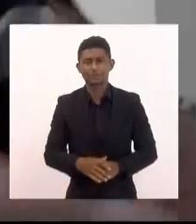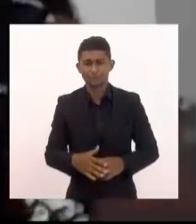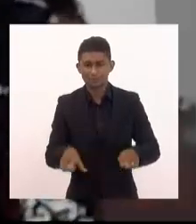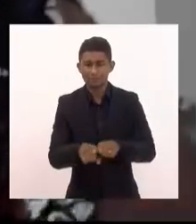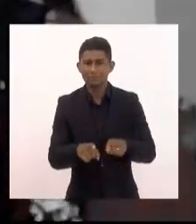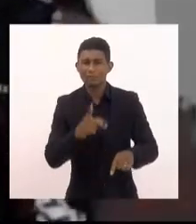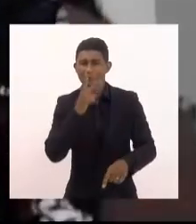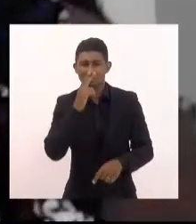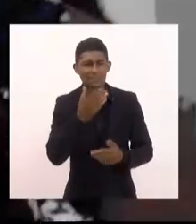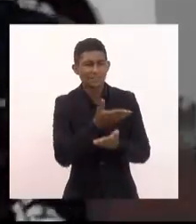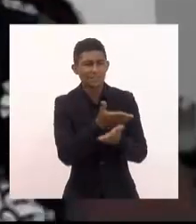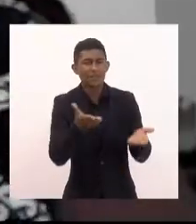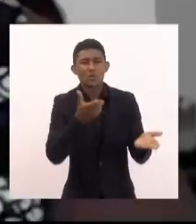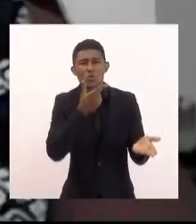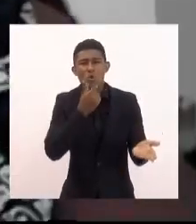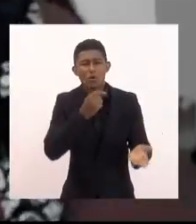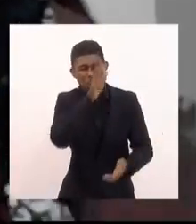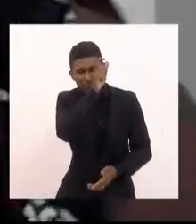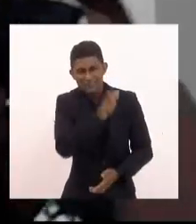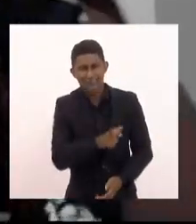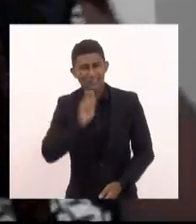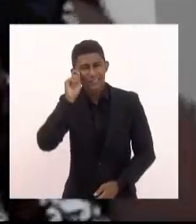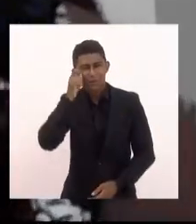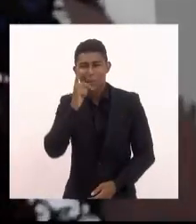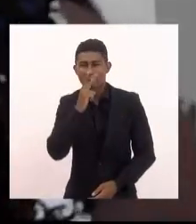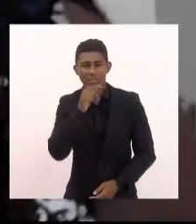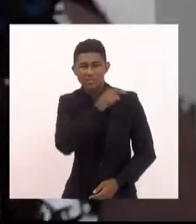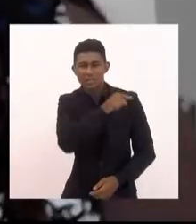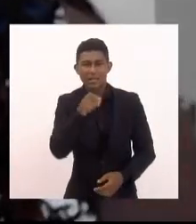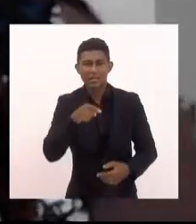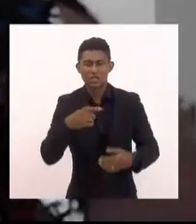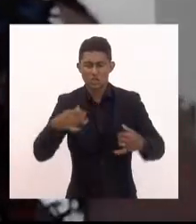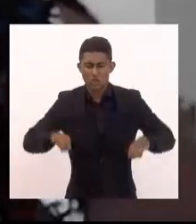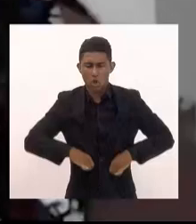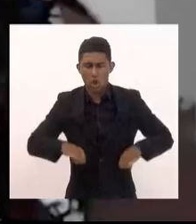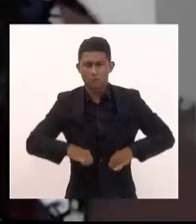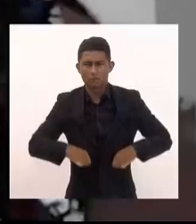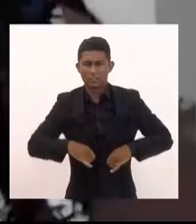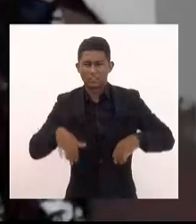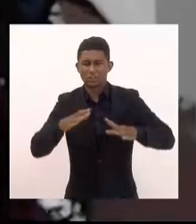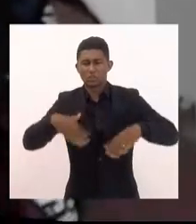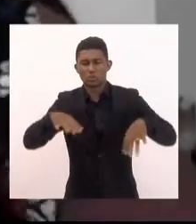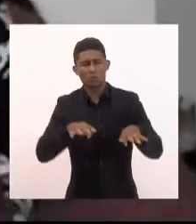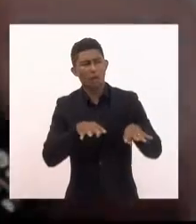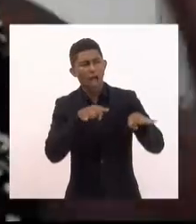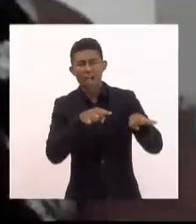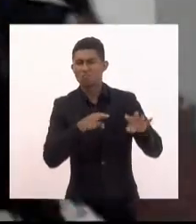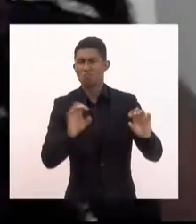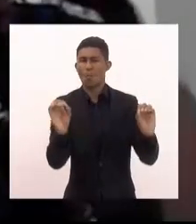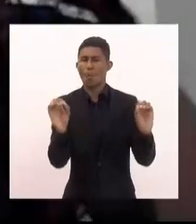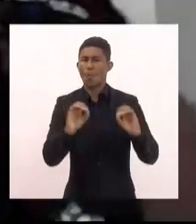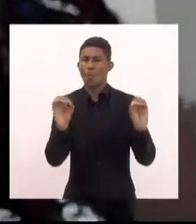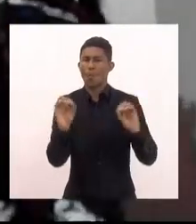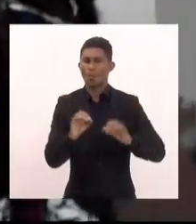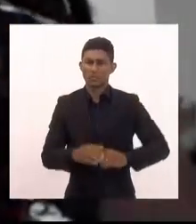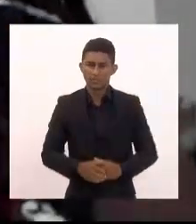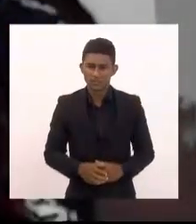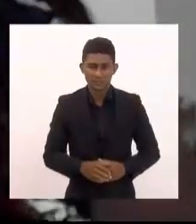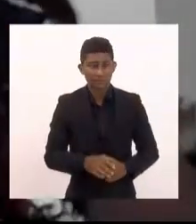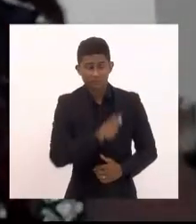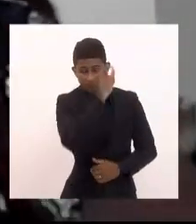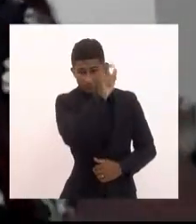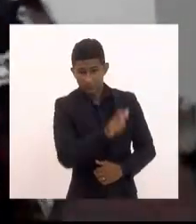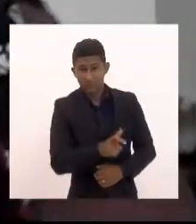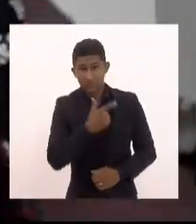invisibilização das dores dos homens negros, é uma realidade. O Lázaro Ramos faz muito bem, seja apresentando o seu